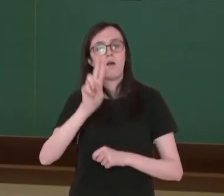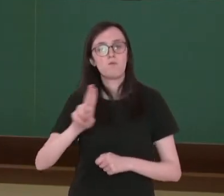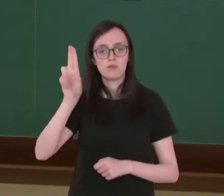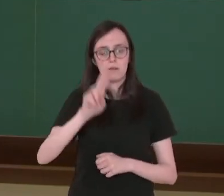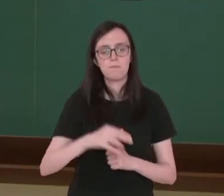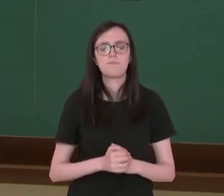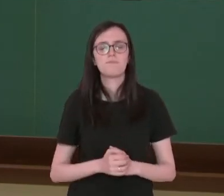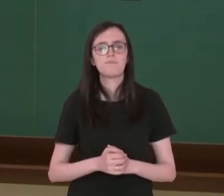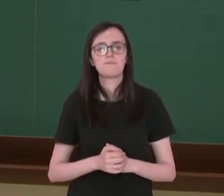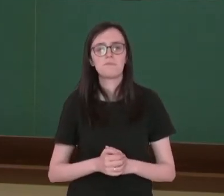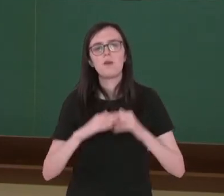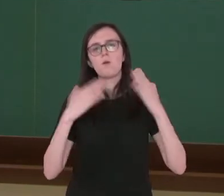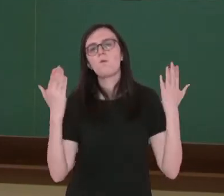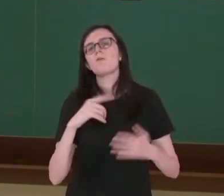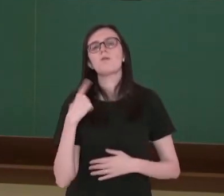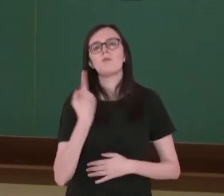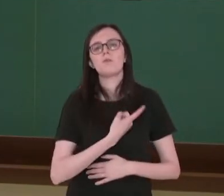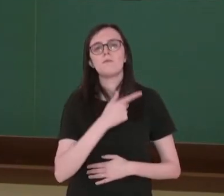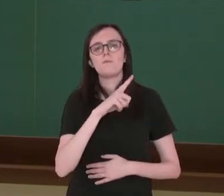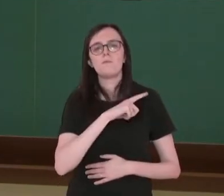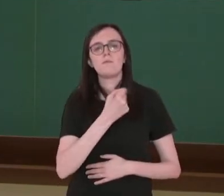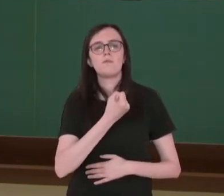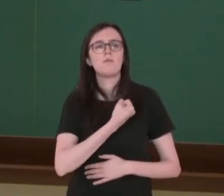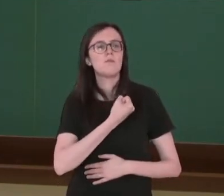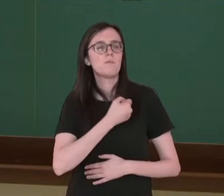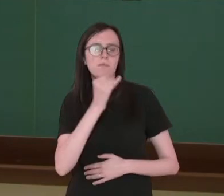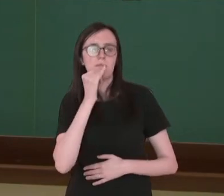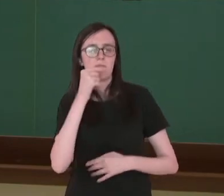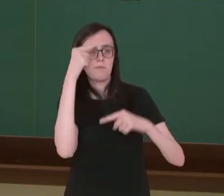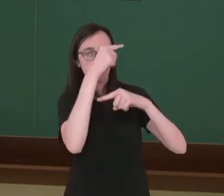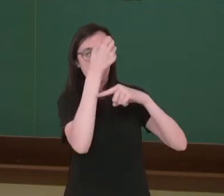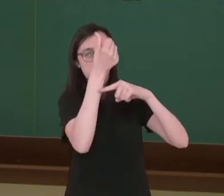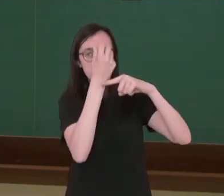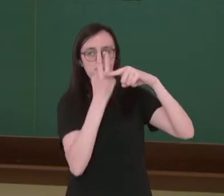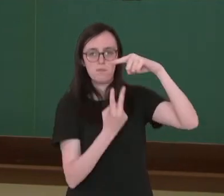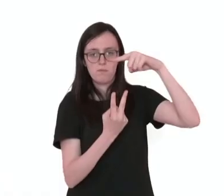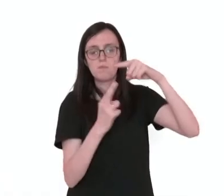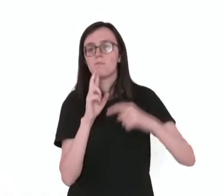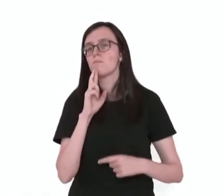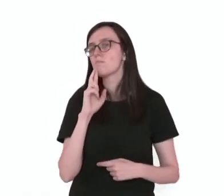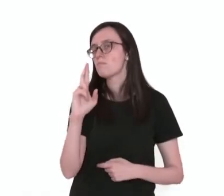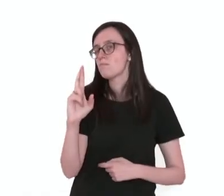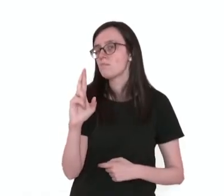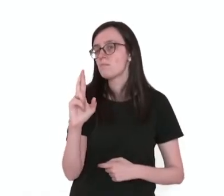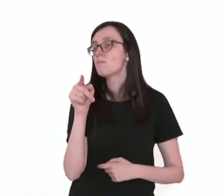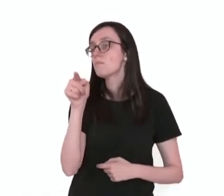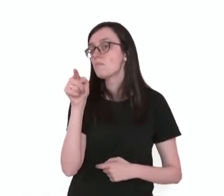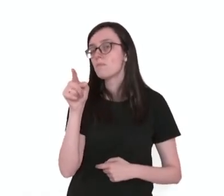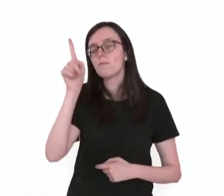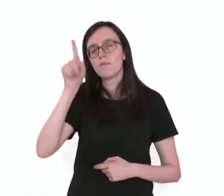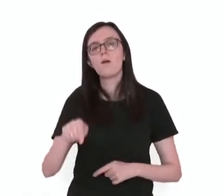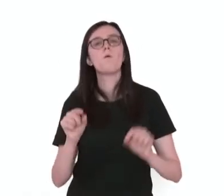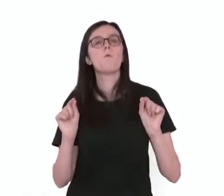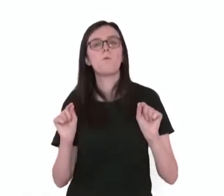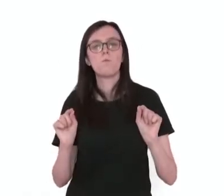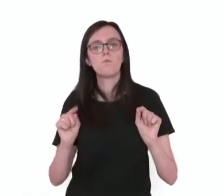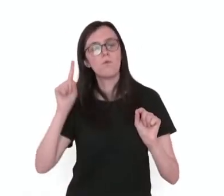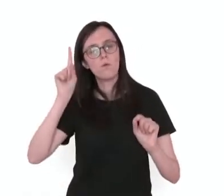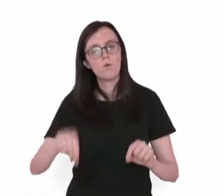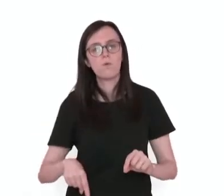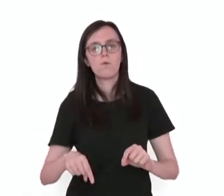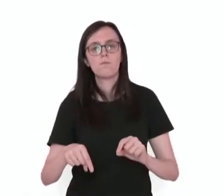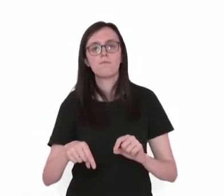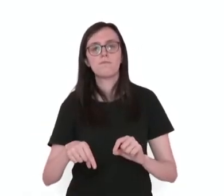Quando nós temos o número menos 6 dividido por 2, que o resultado da divisão é exatamente